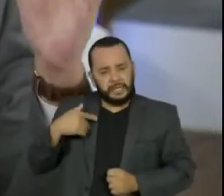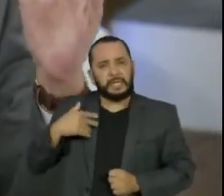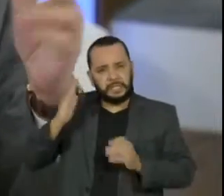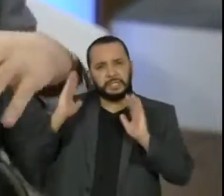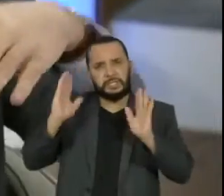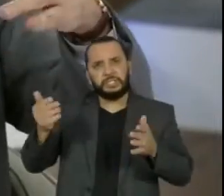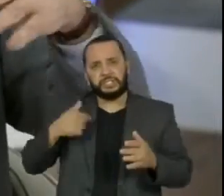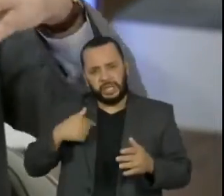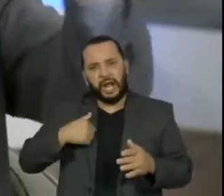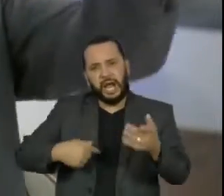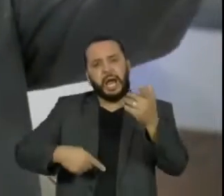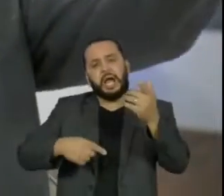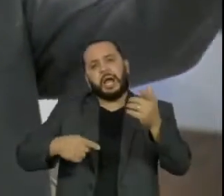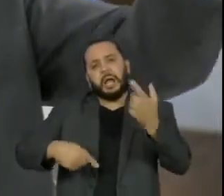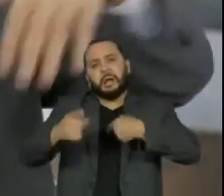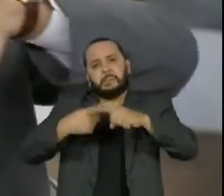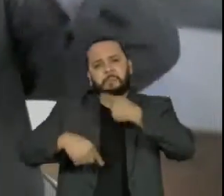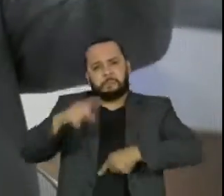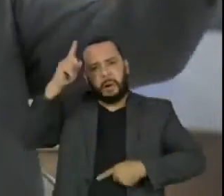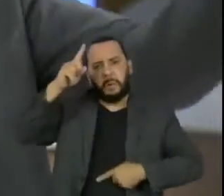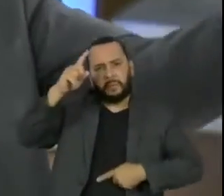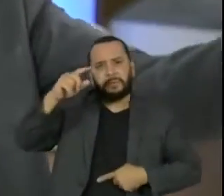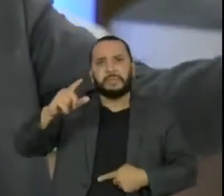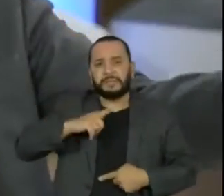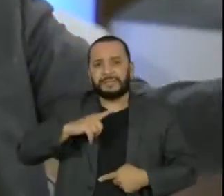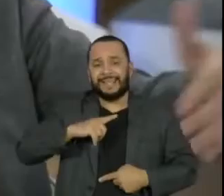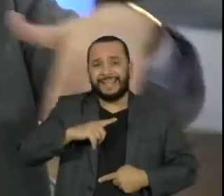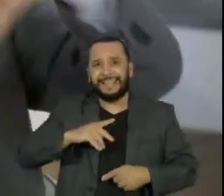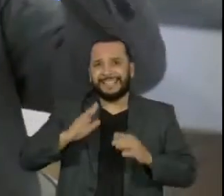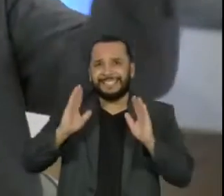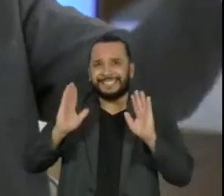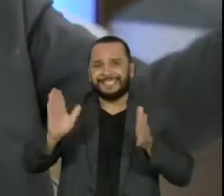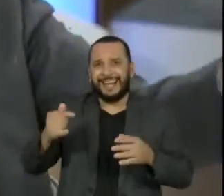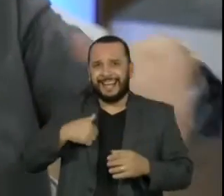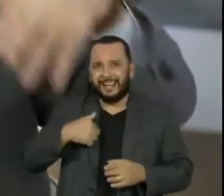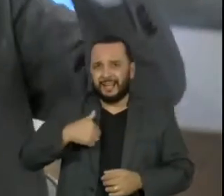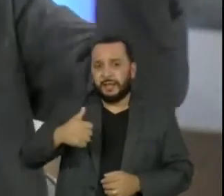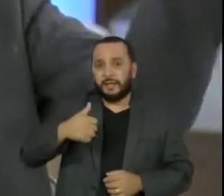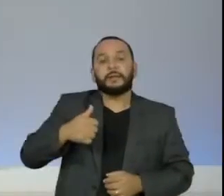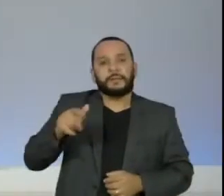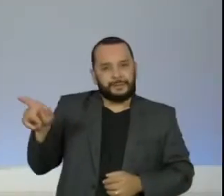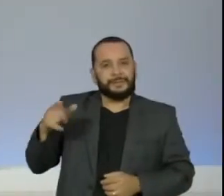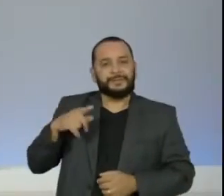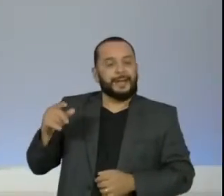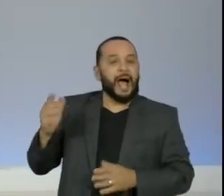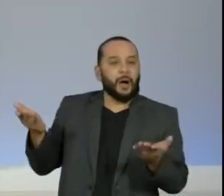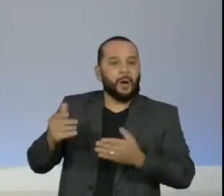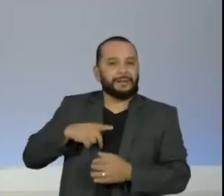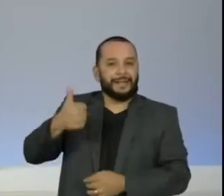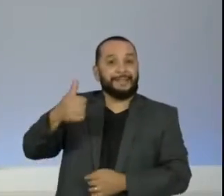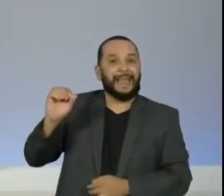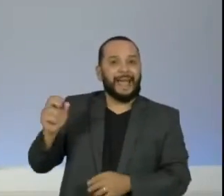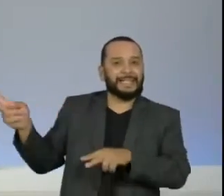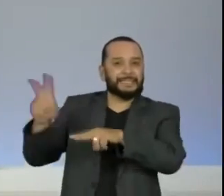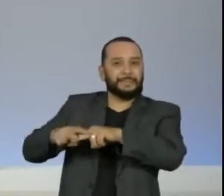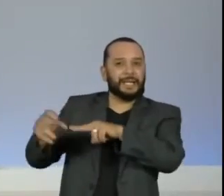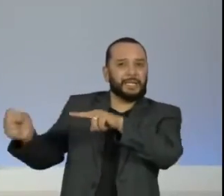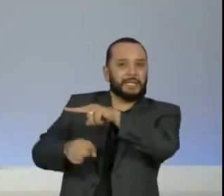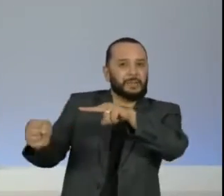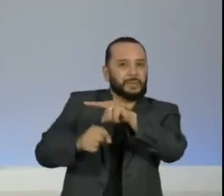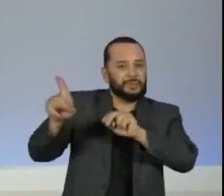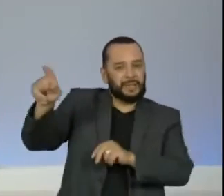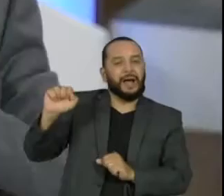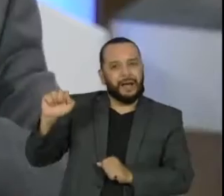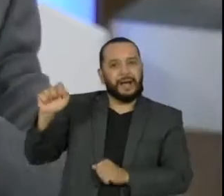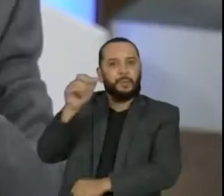arrebentaram mesmo. Já vi que tem 10 presos lá no Rio, a confusão do diabo. Agora, falar